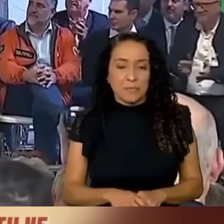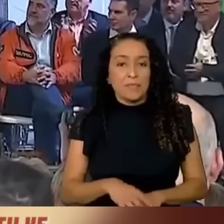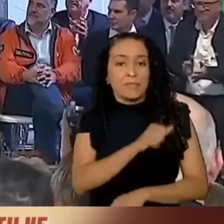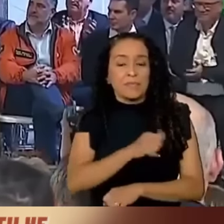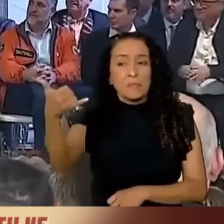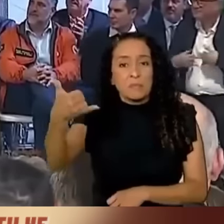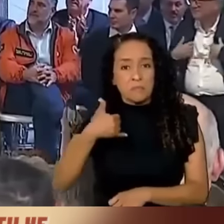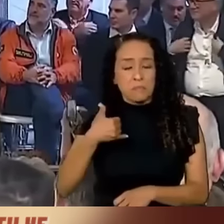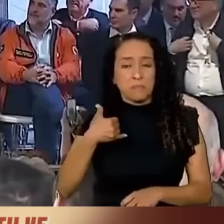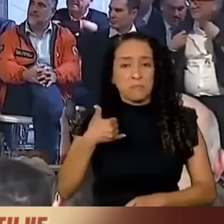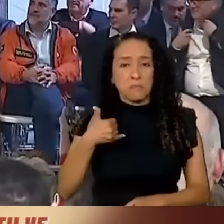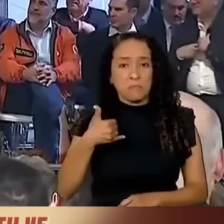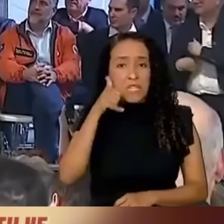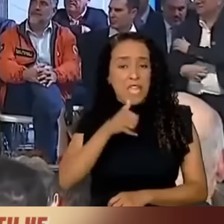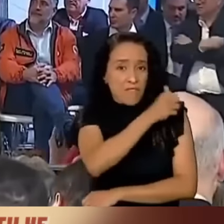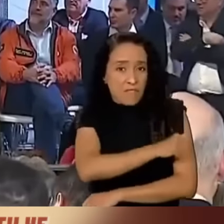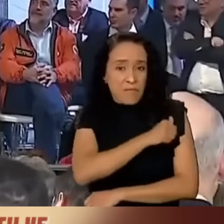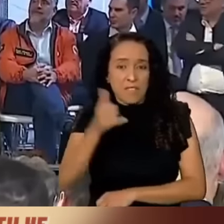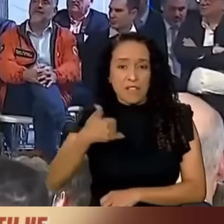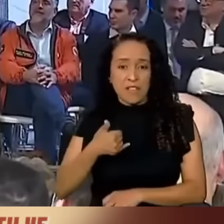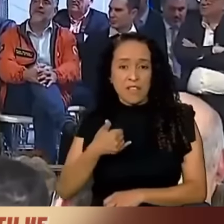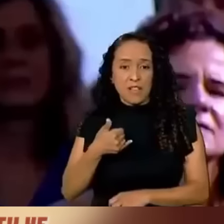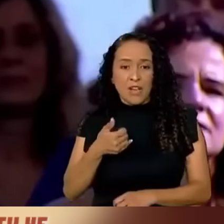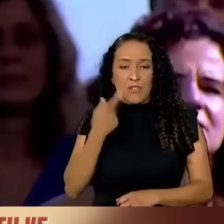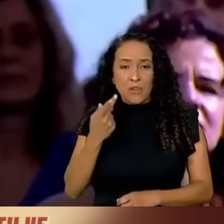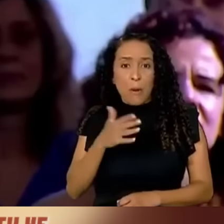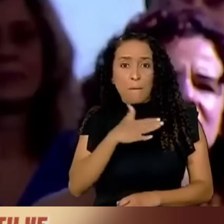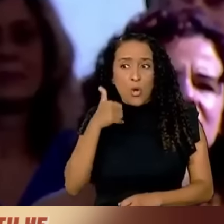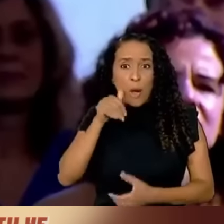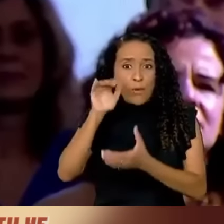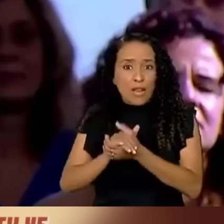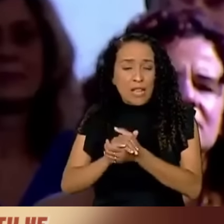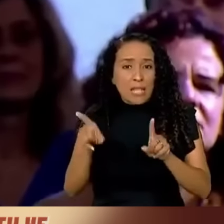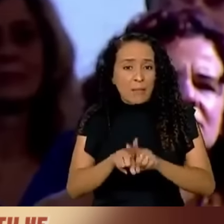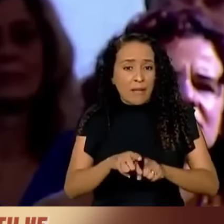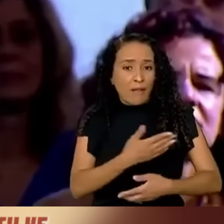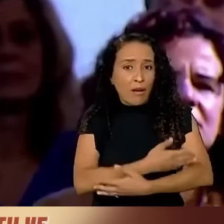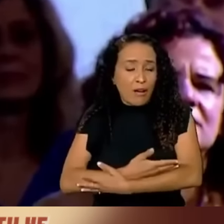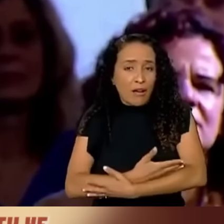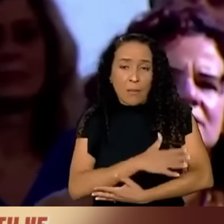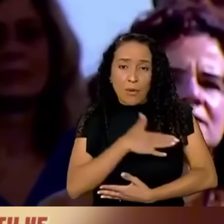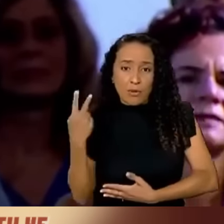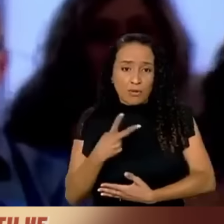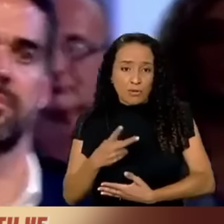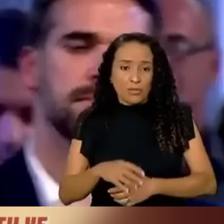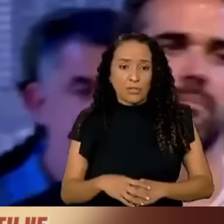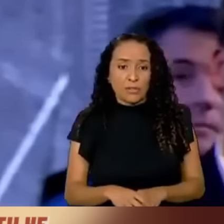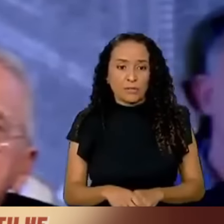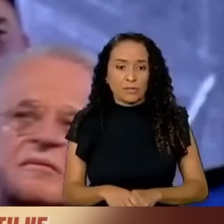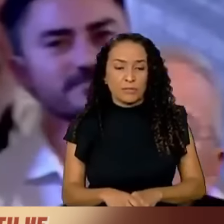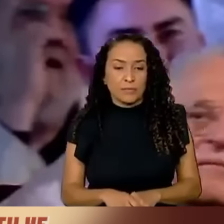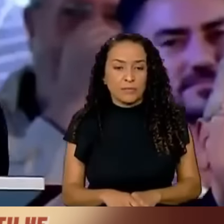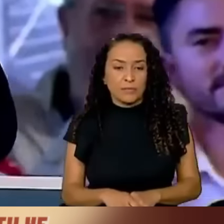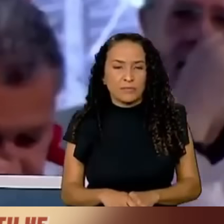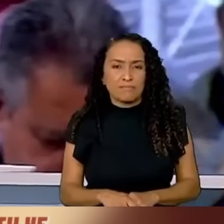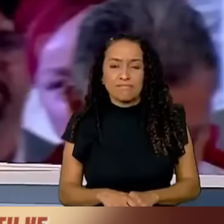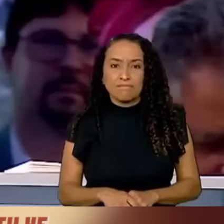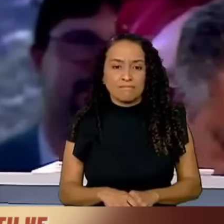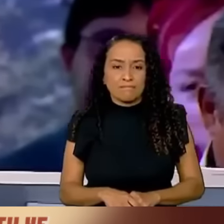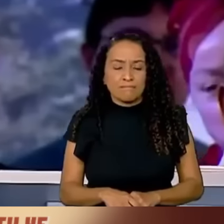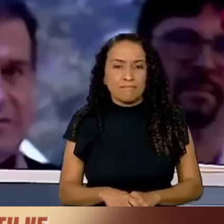Ela veio me dizer que tinha morrido a mulher e a criança. Isso foi a